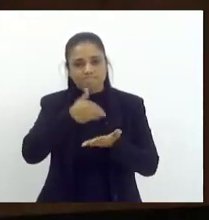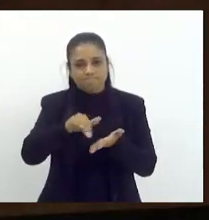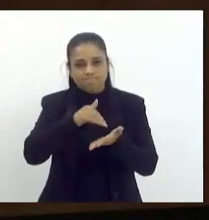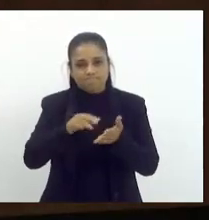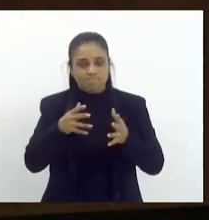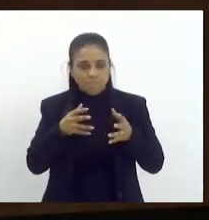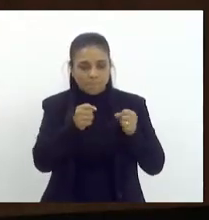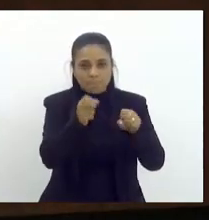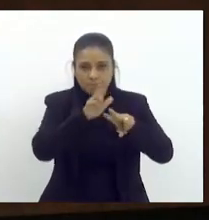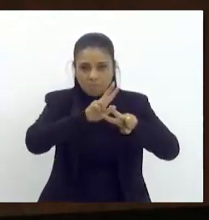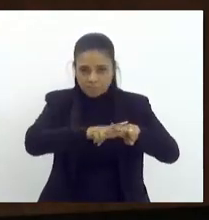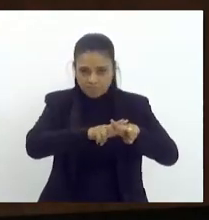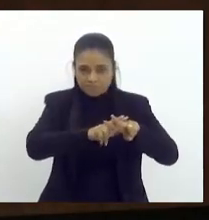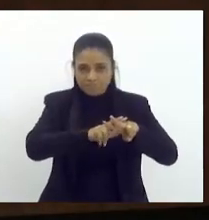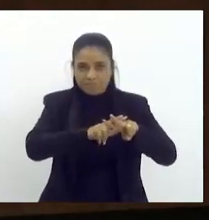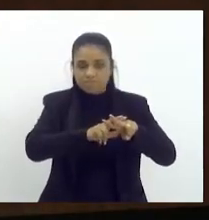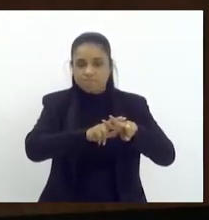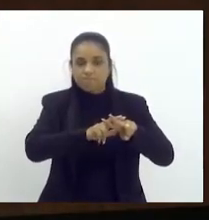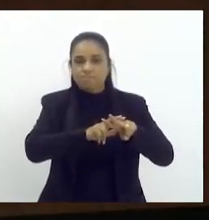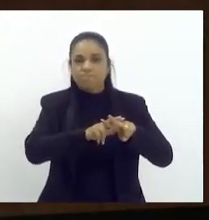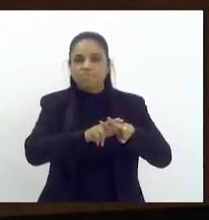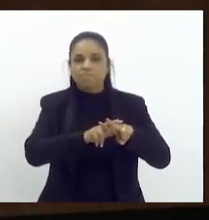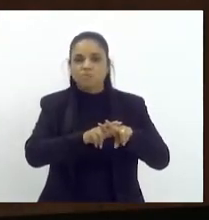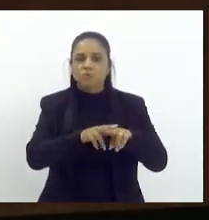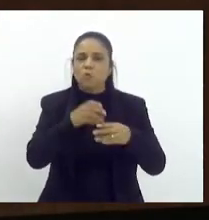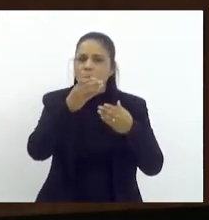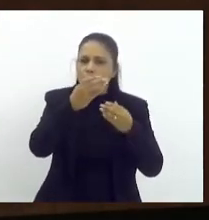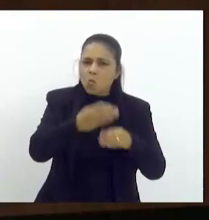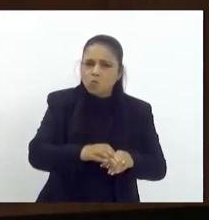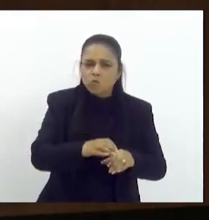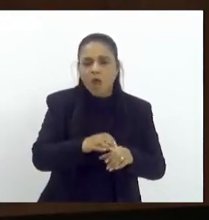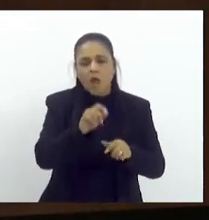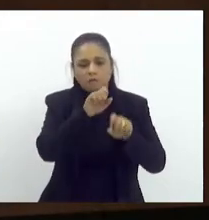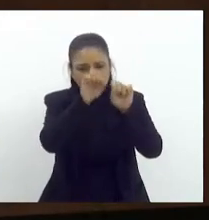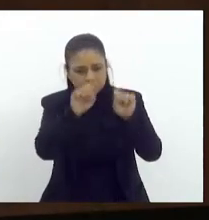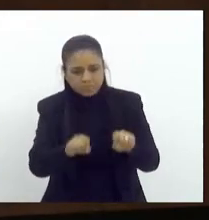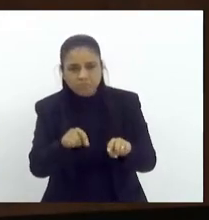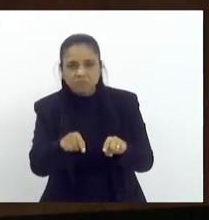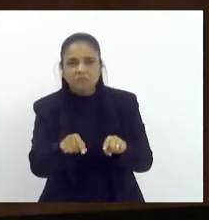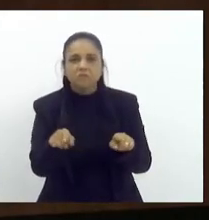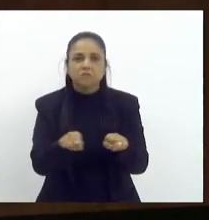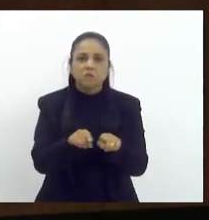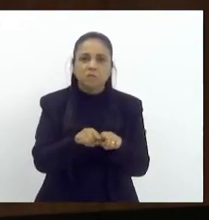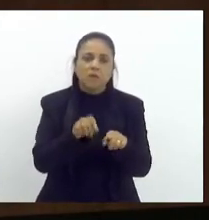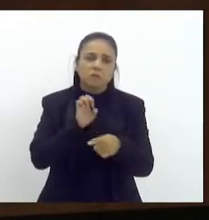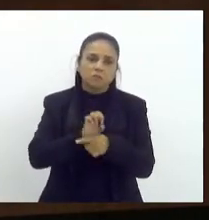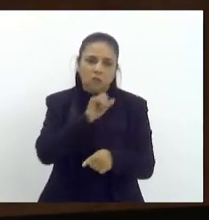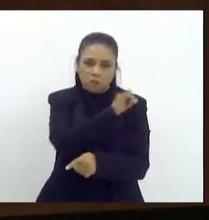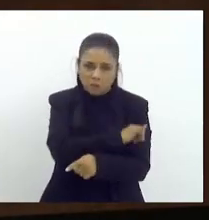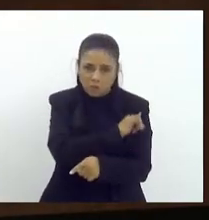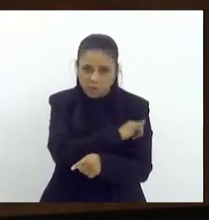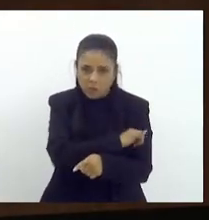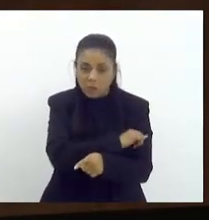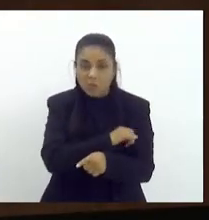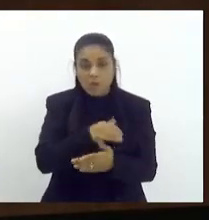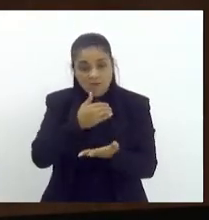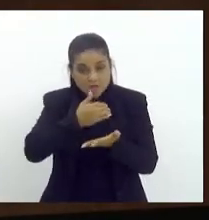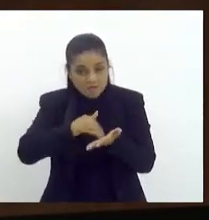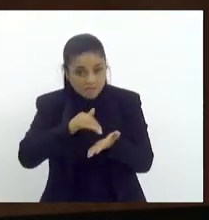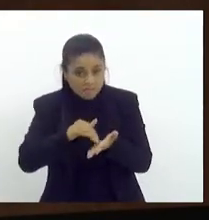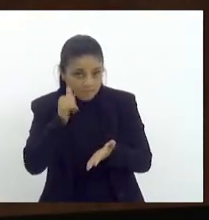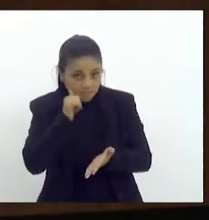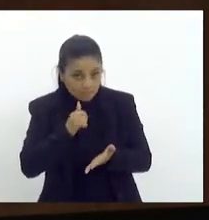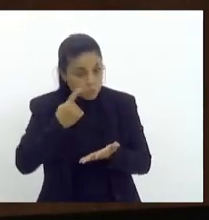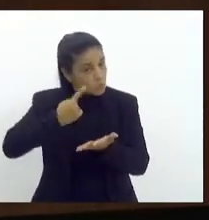vem fazendo não só com concursado Mas vem fazendo com o estado do Rio de Janeiro é uma secretária que não